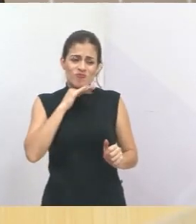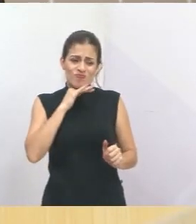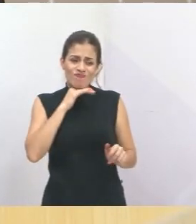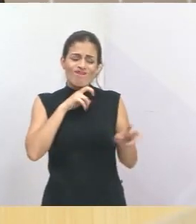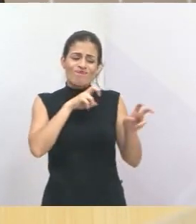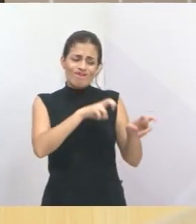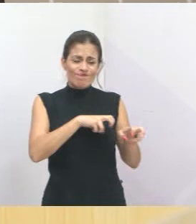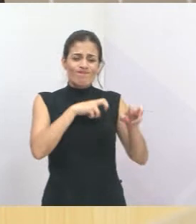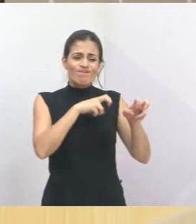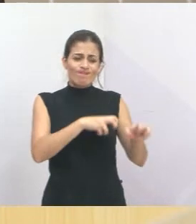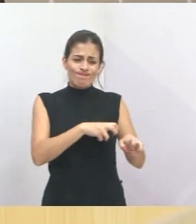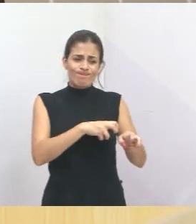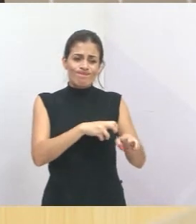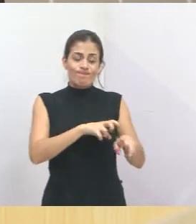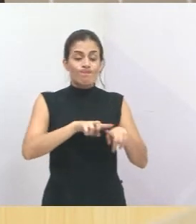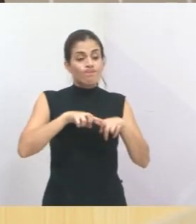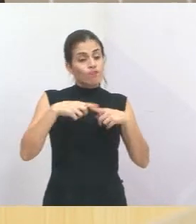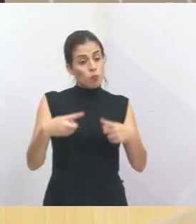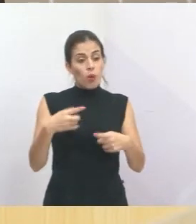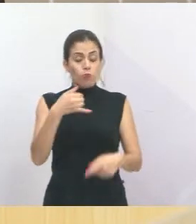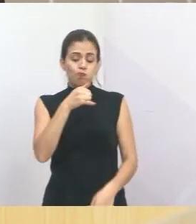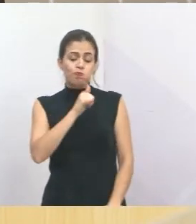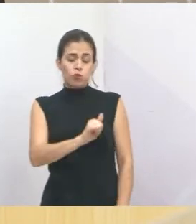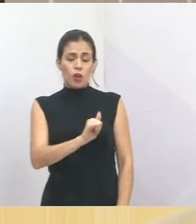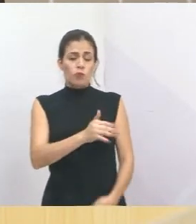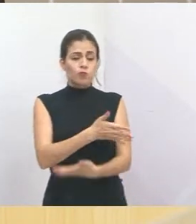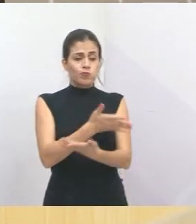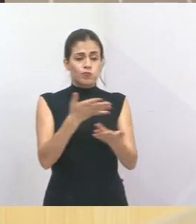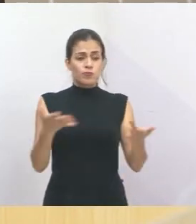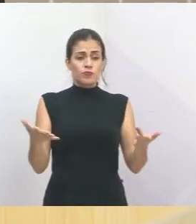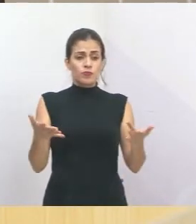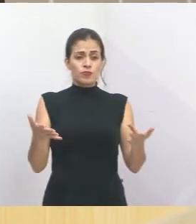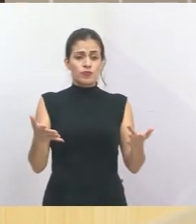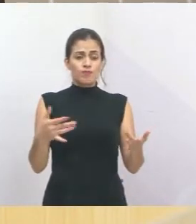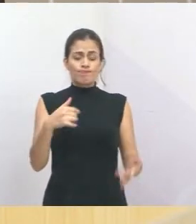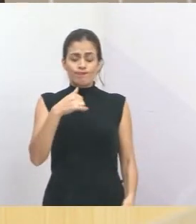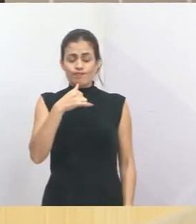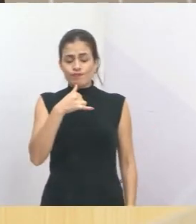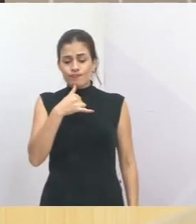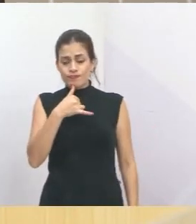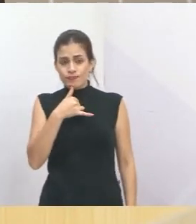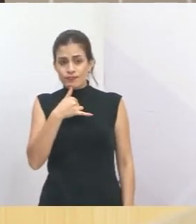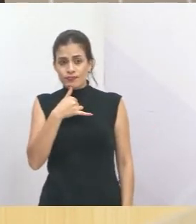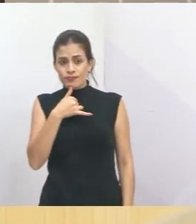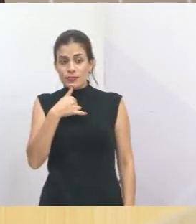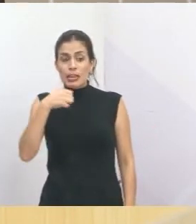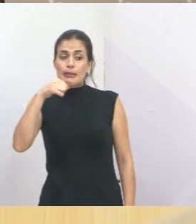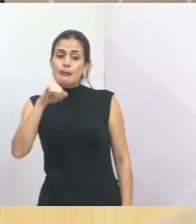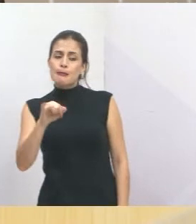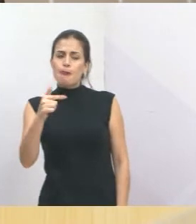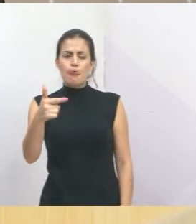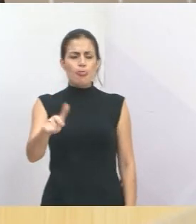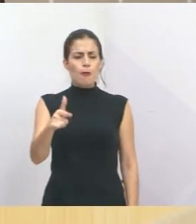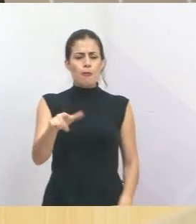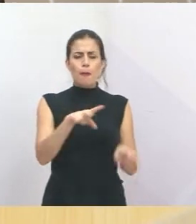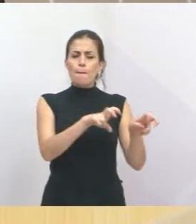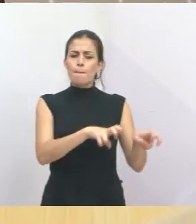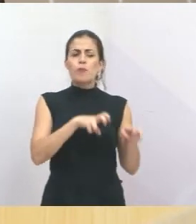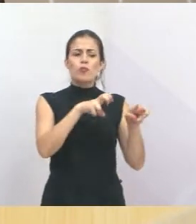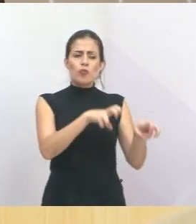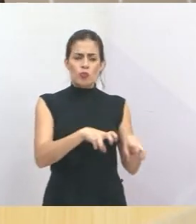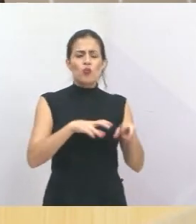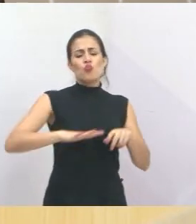rural. Mas eu falo para vocês, infelizmente, se não tivesse área rural, nós não